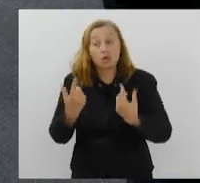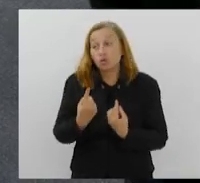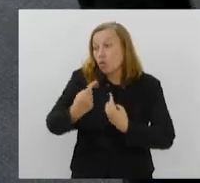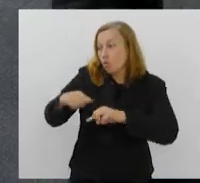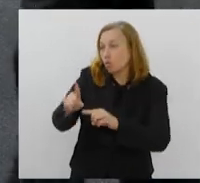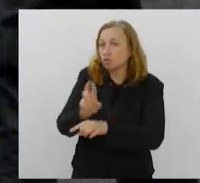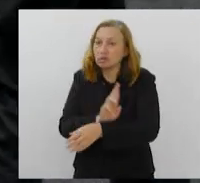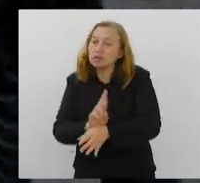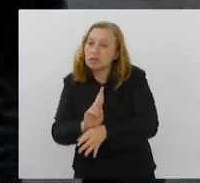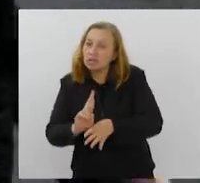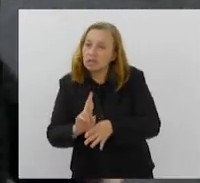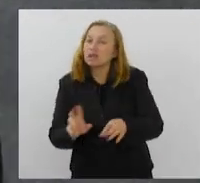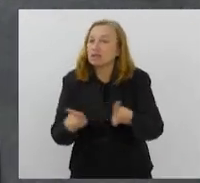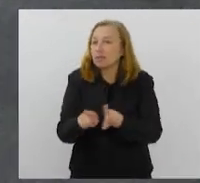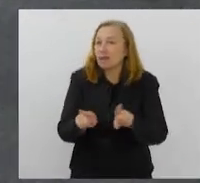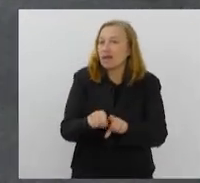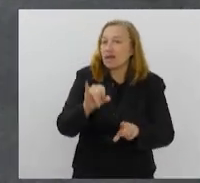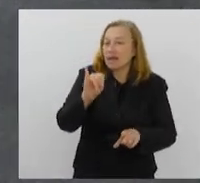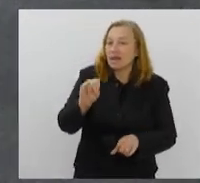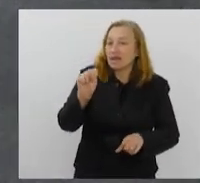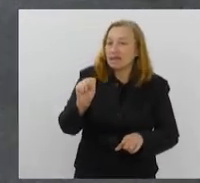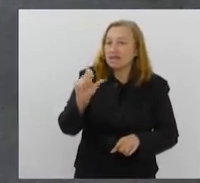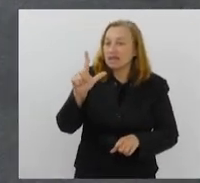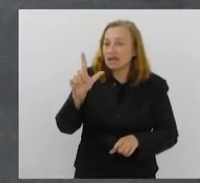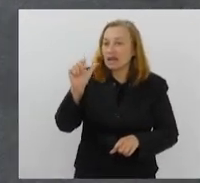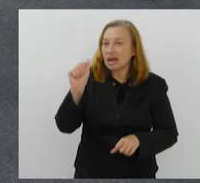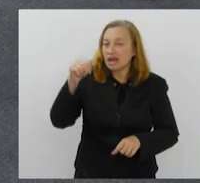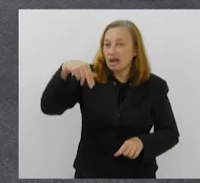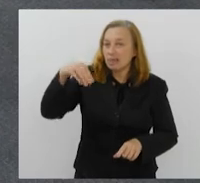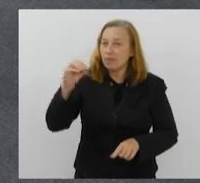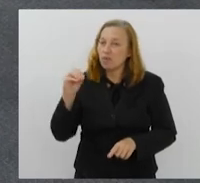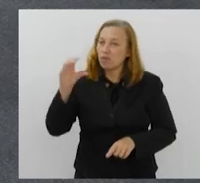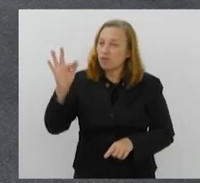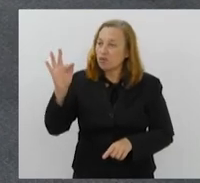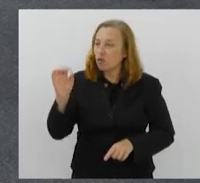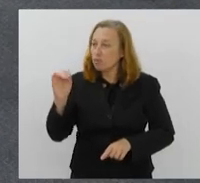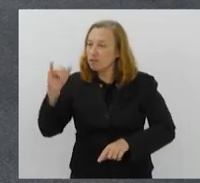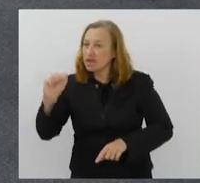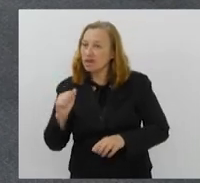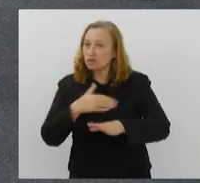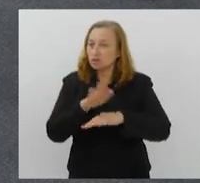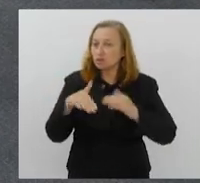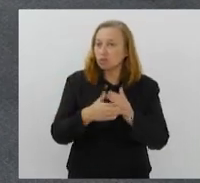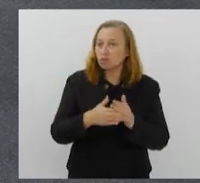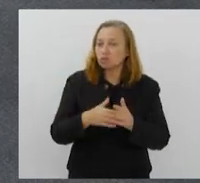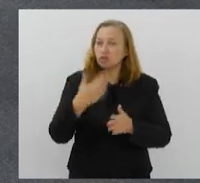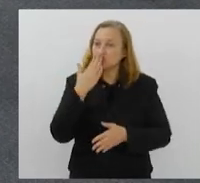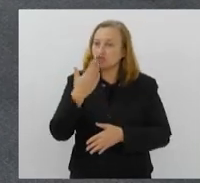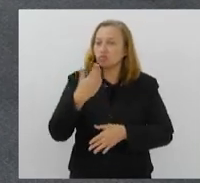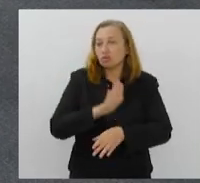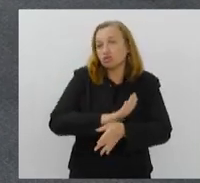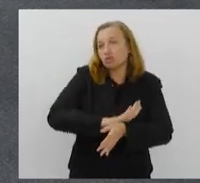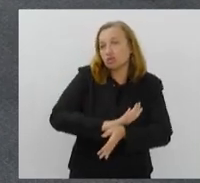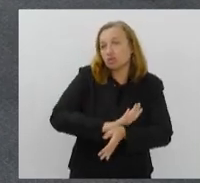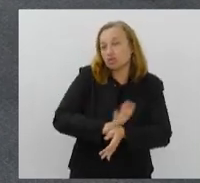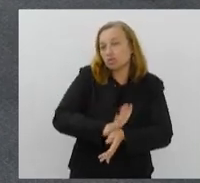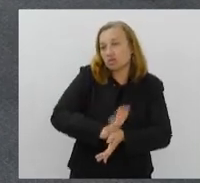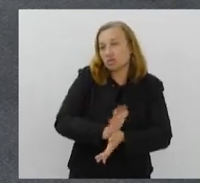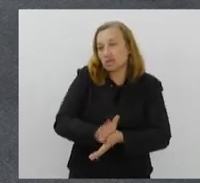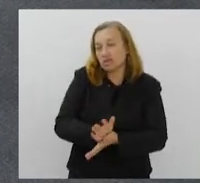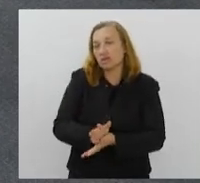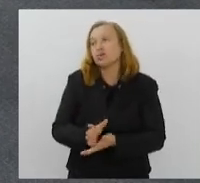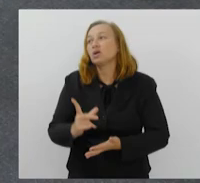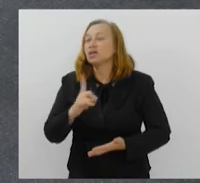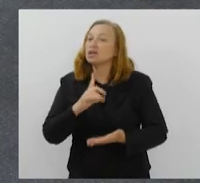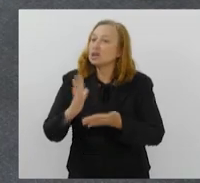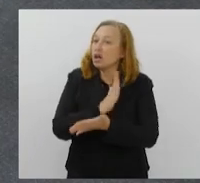a islamofobia também? A gente tem que combater todas as formas de preconceito e racismo. Há, em